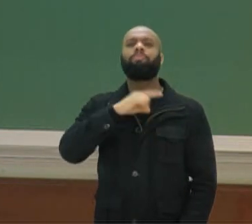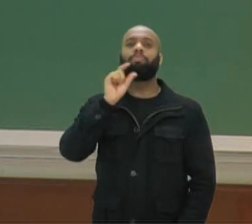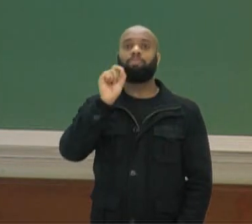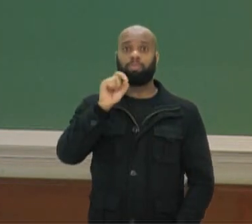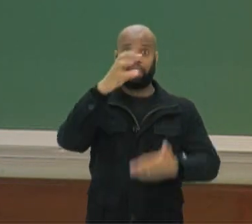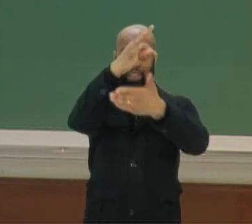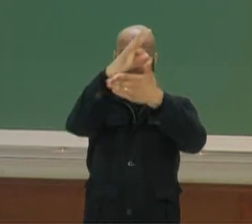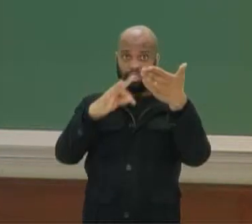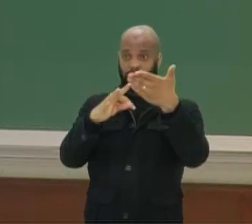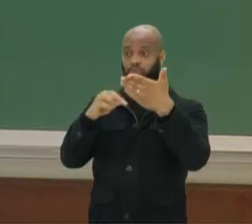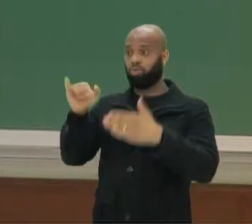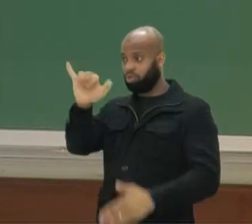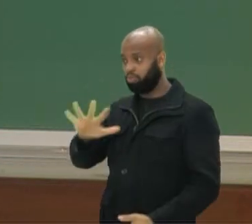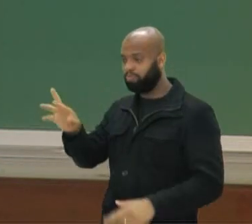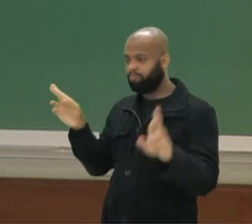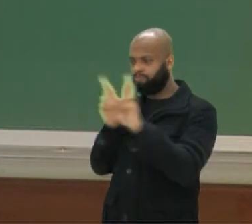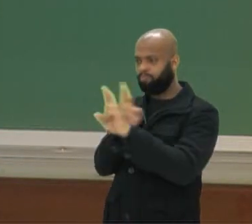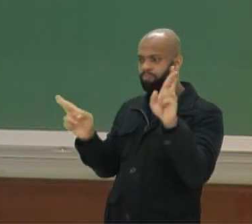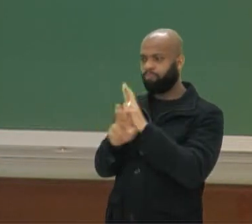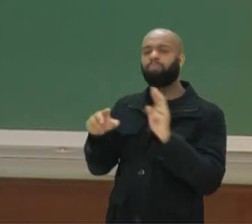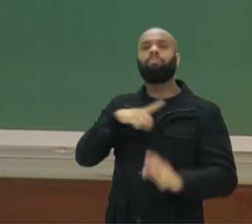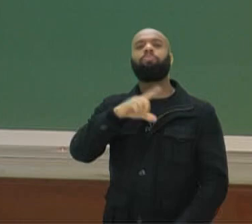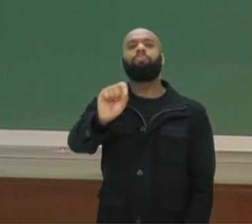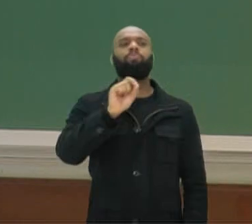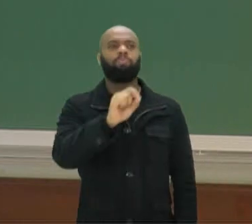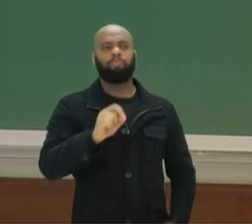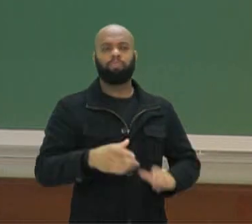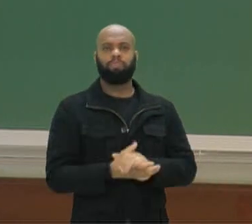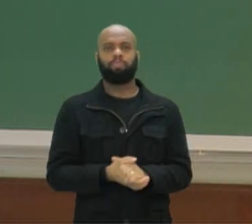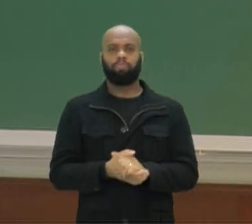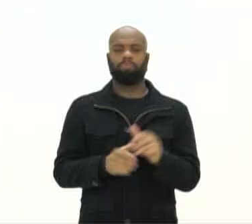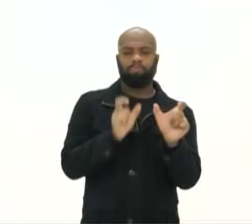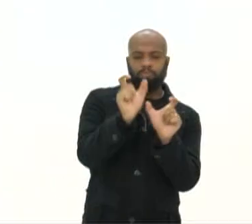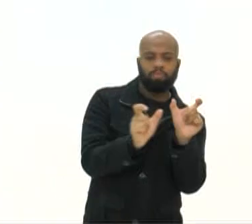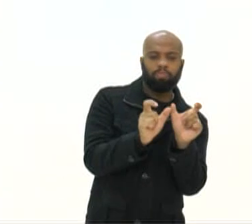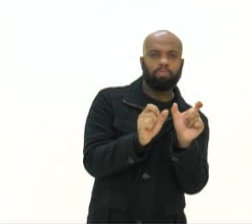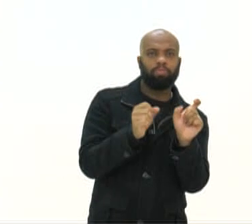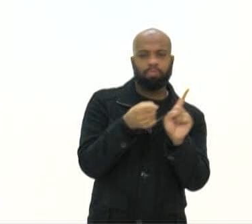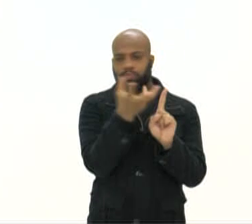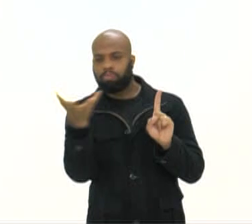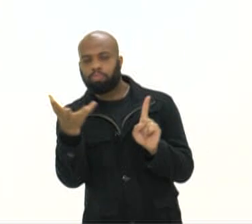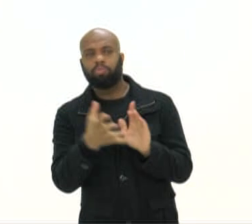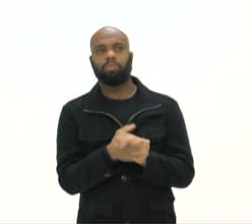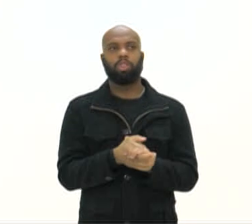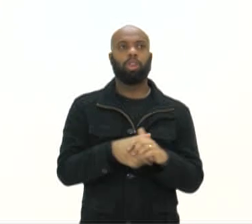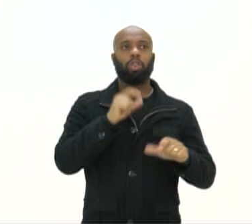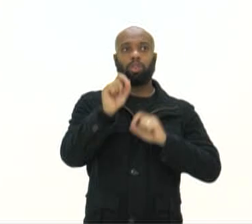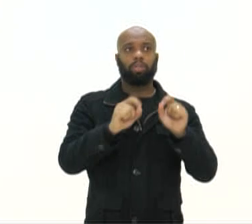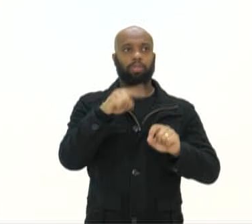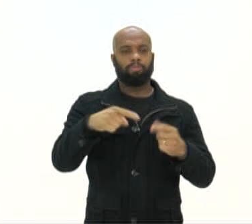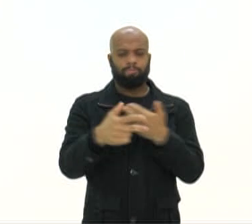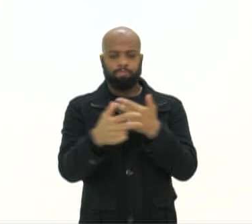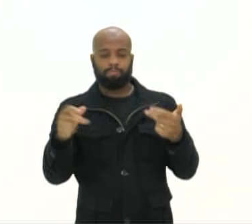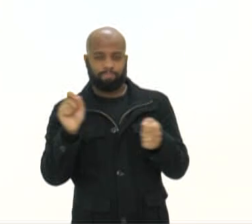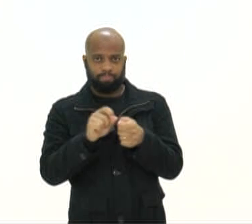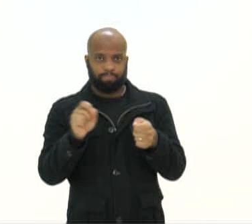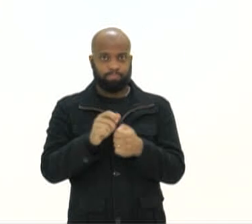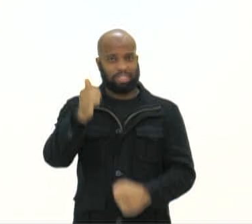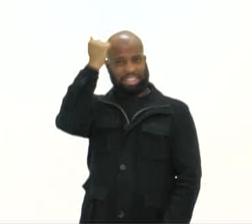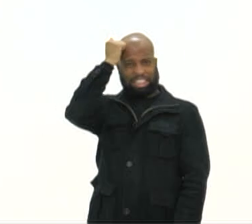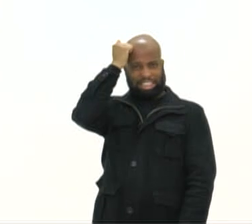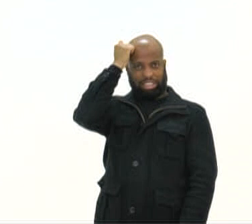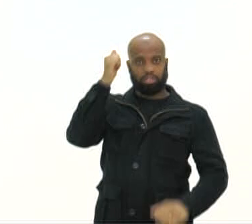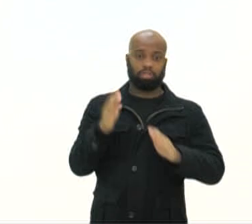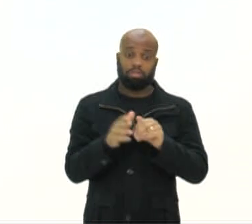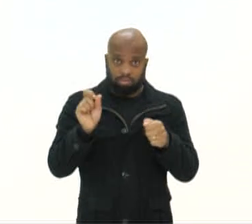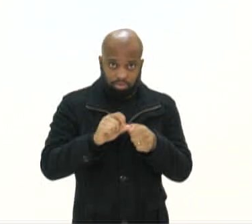entre o texto verbal e a imagem, né? Então, o verbal e o não verbal. Um serviço realizado que gerou arrependimento. Então, o